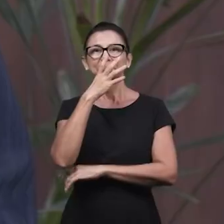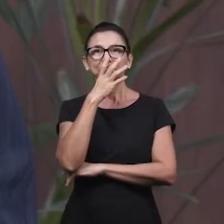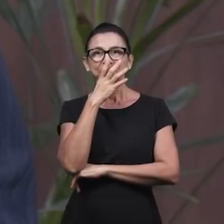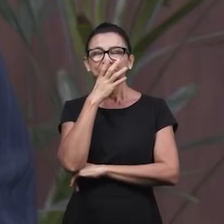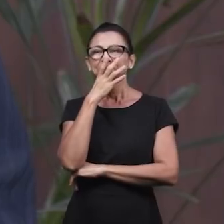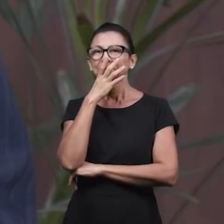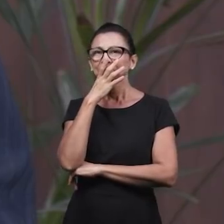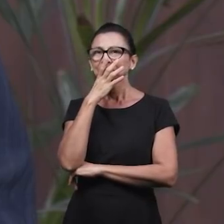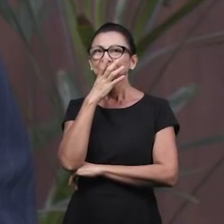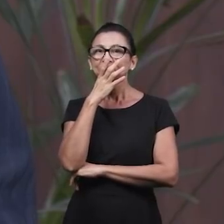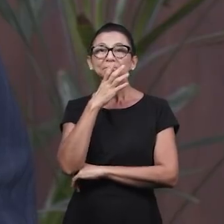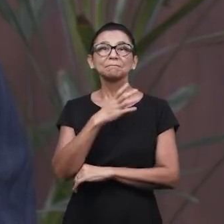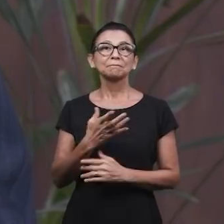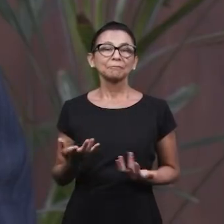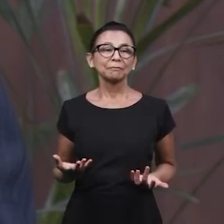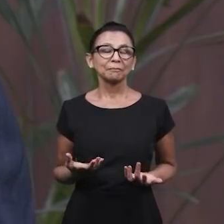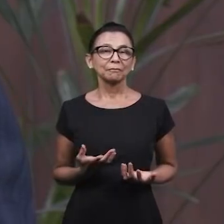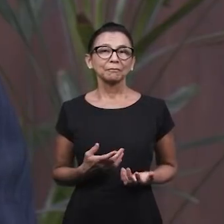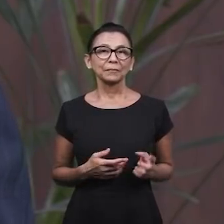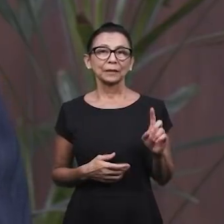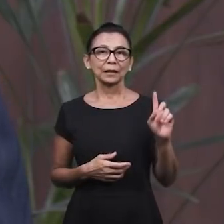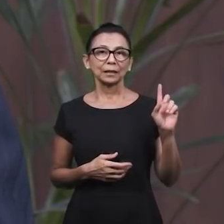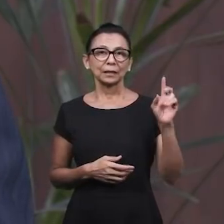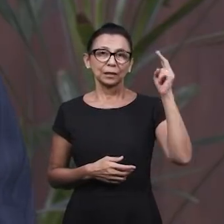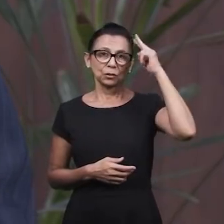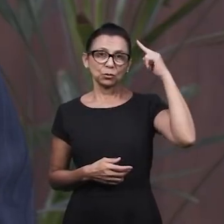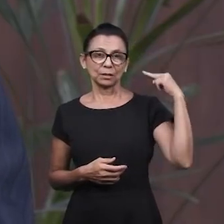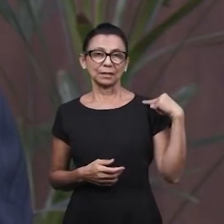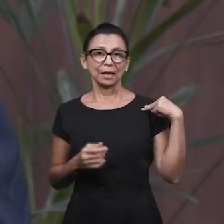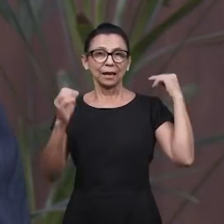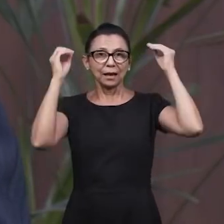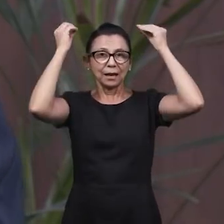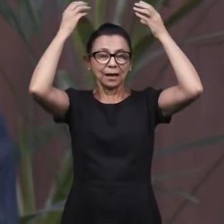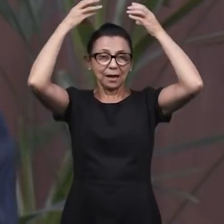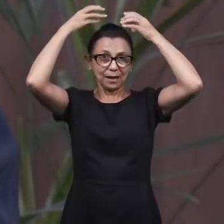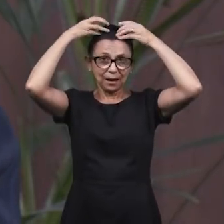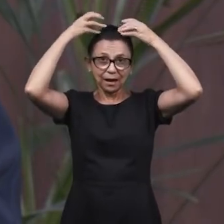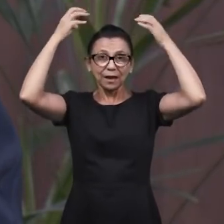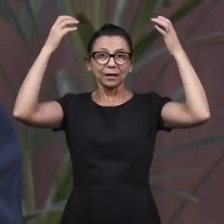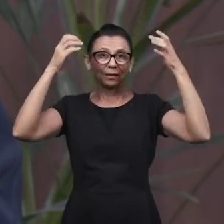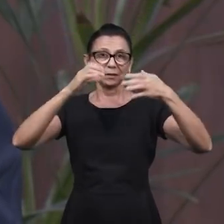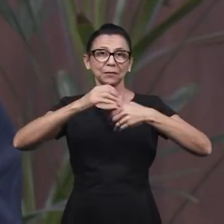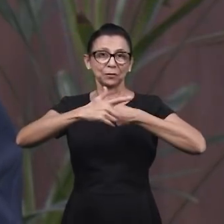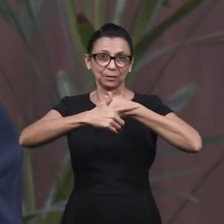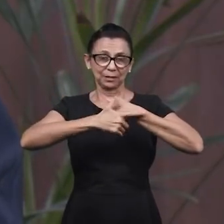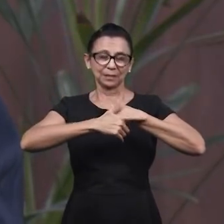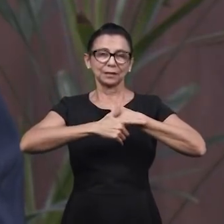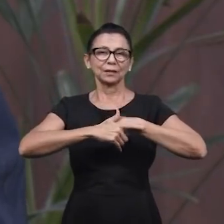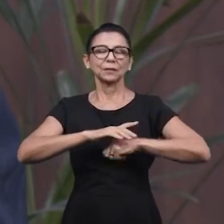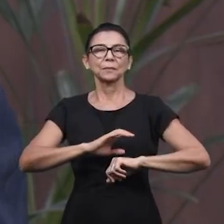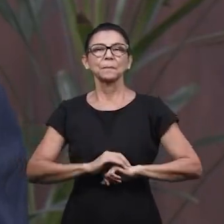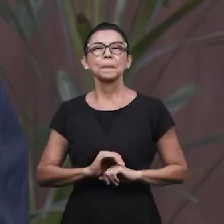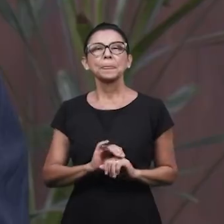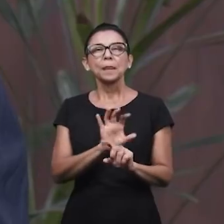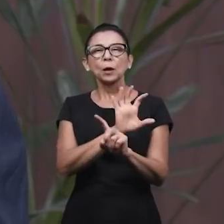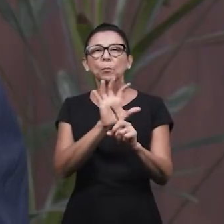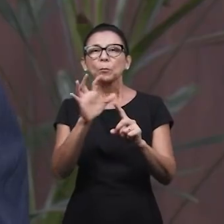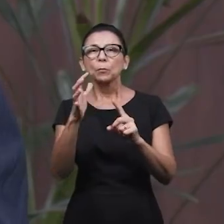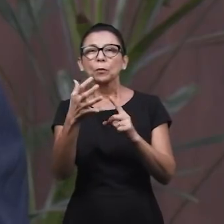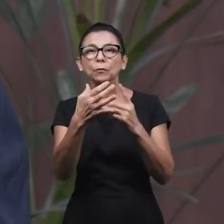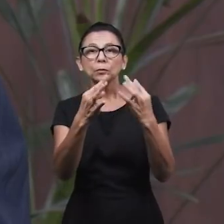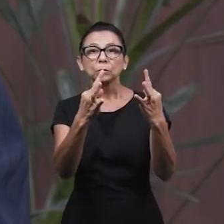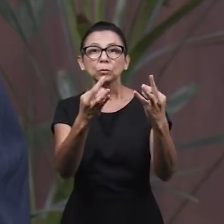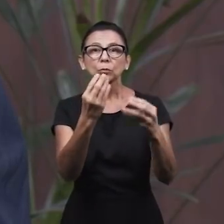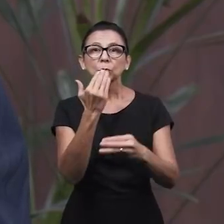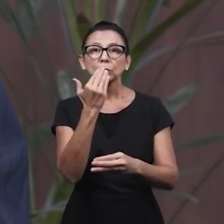algo muito notável. Glória a Deus. E ele ali como rei, interessante que José como rei, ele proveu todo o alimento